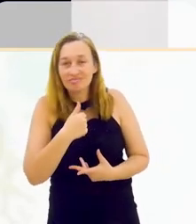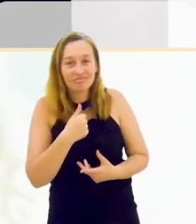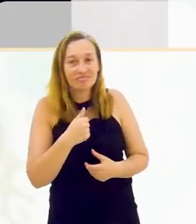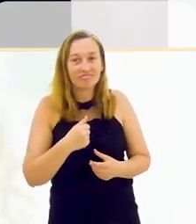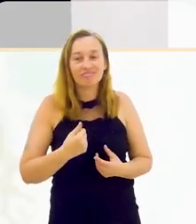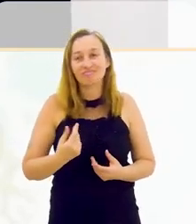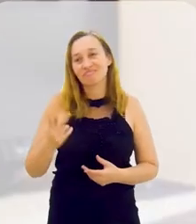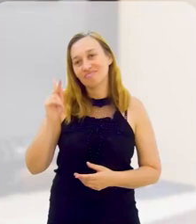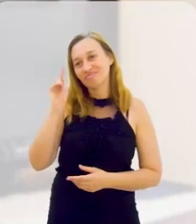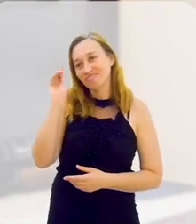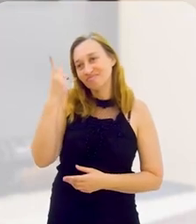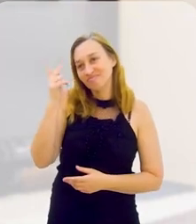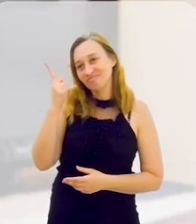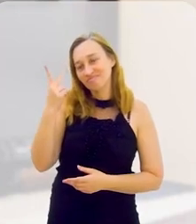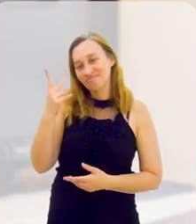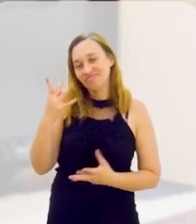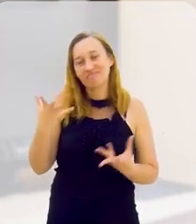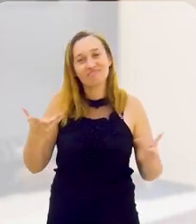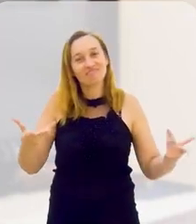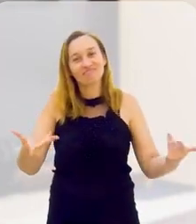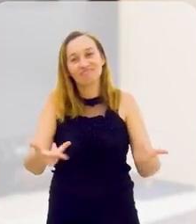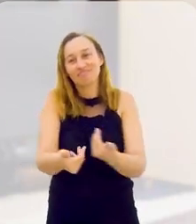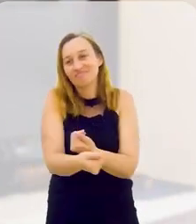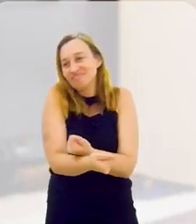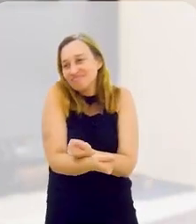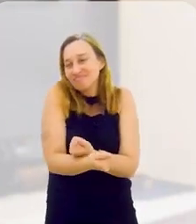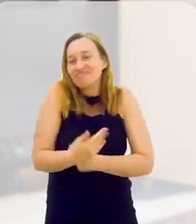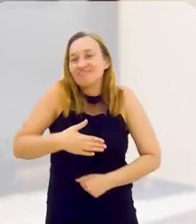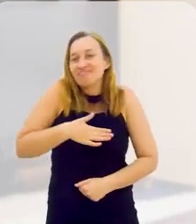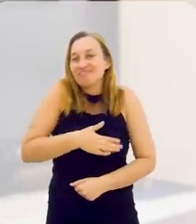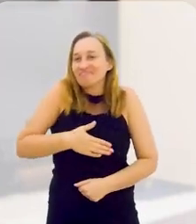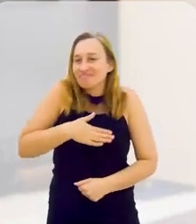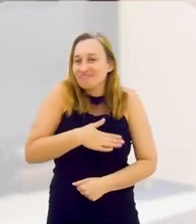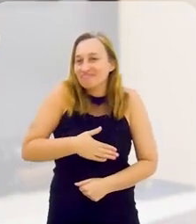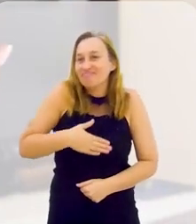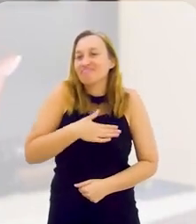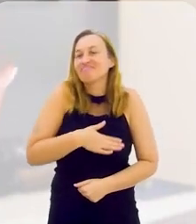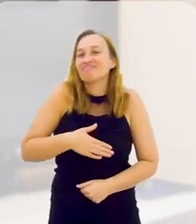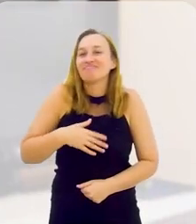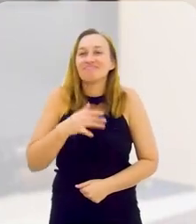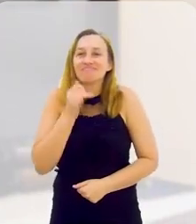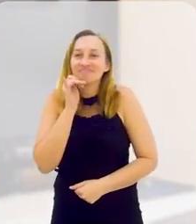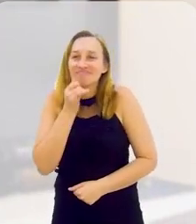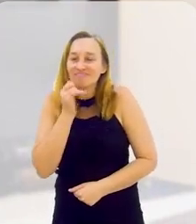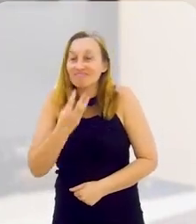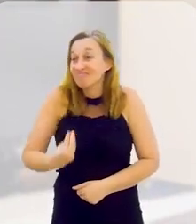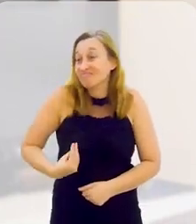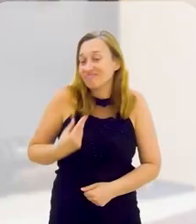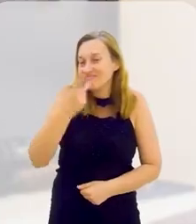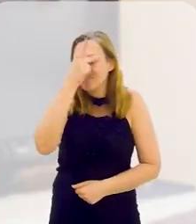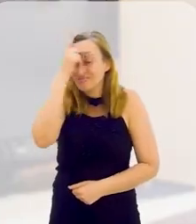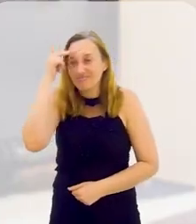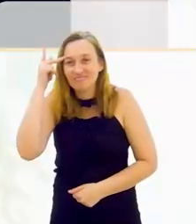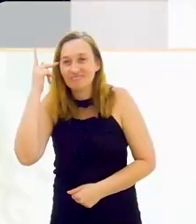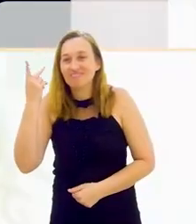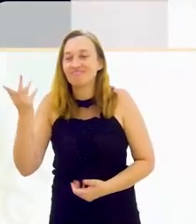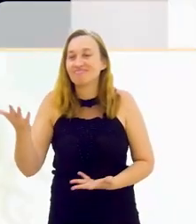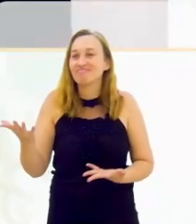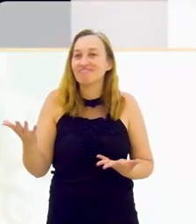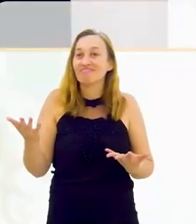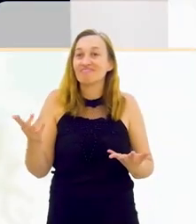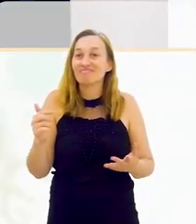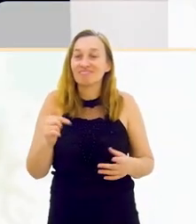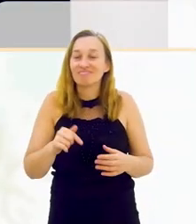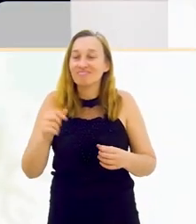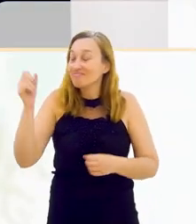público lindo, porque é um público maravilhoso, que gosta mesmo de ouvir os relatos da vida das pessoas, que está